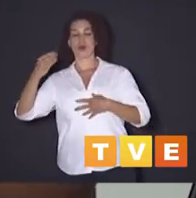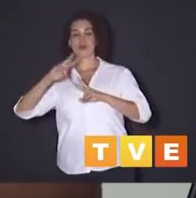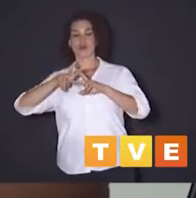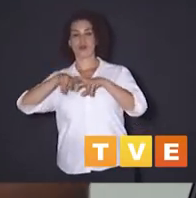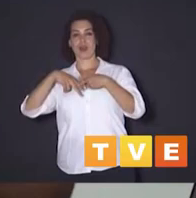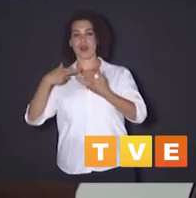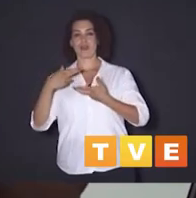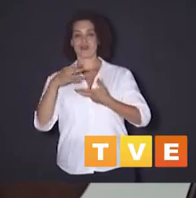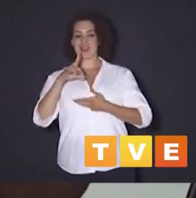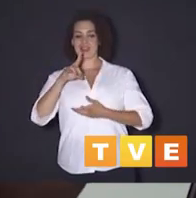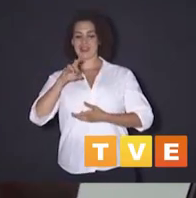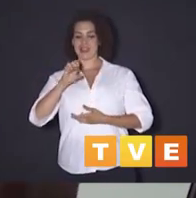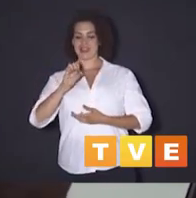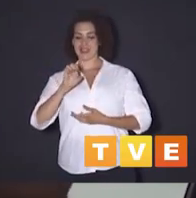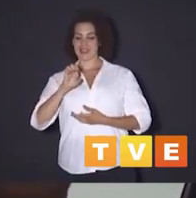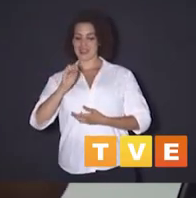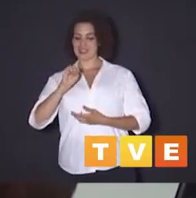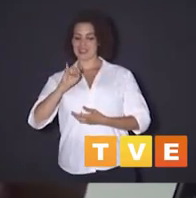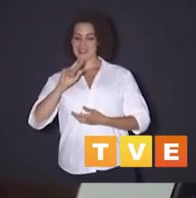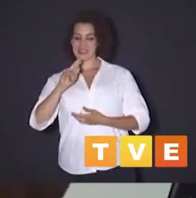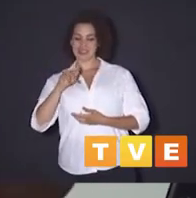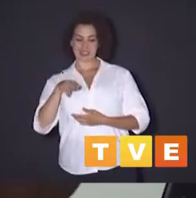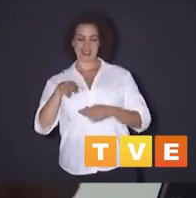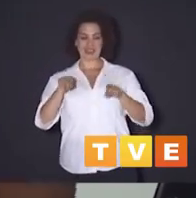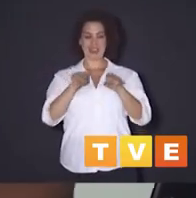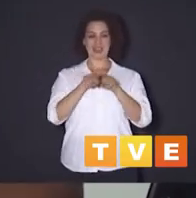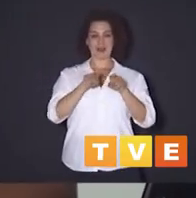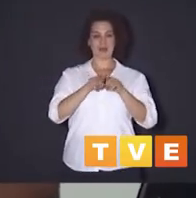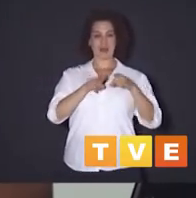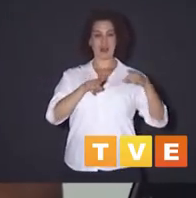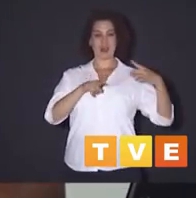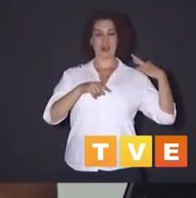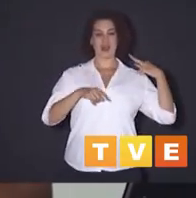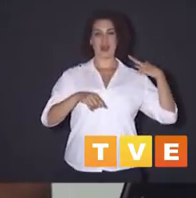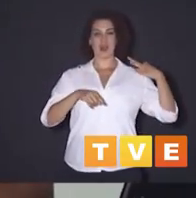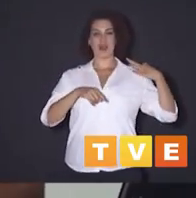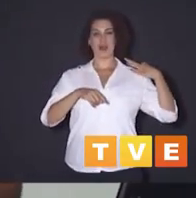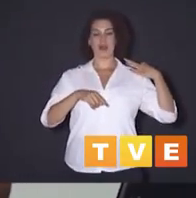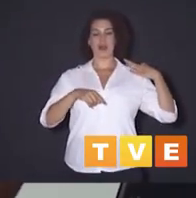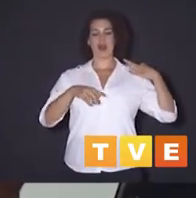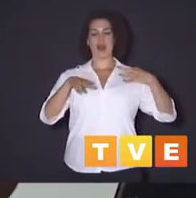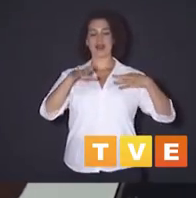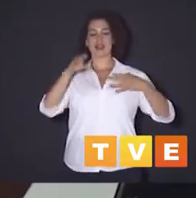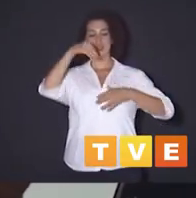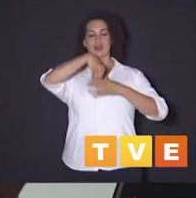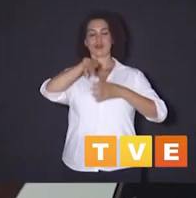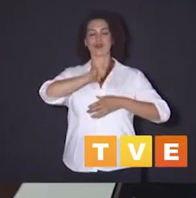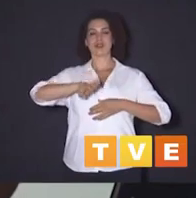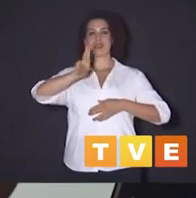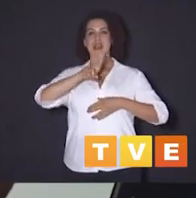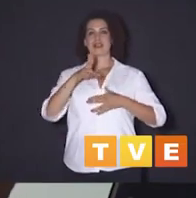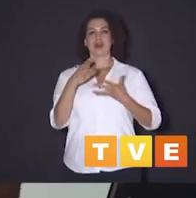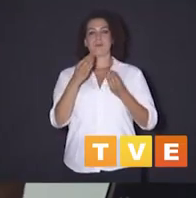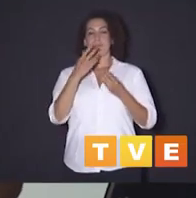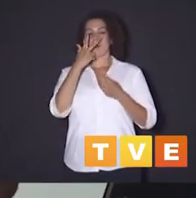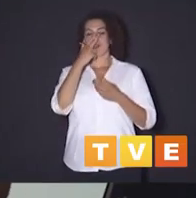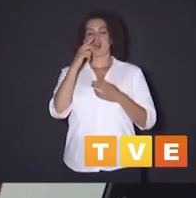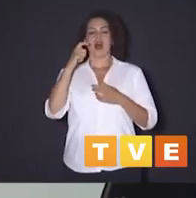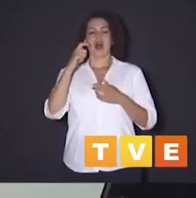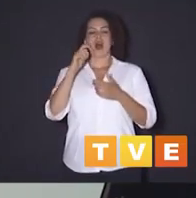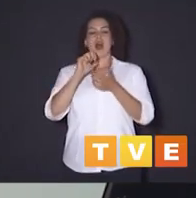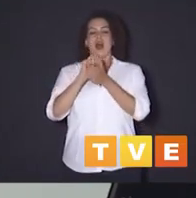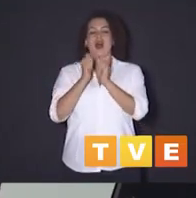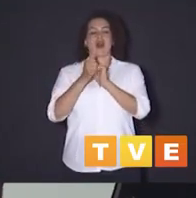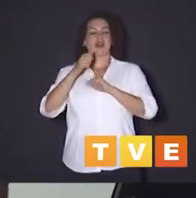nega uma presença que incomoda onde estiver e que continua incomodando porque quando não incomodar significa que as coisas já